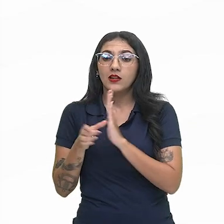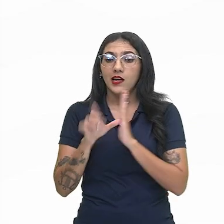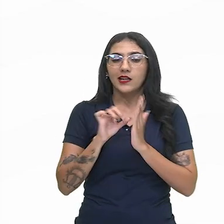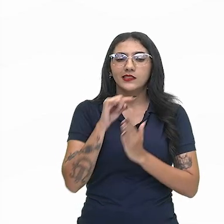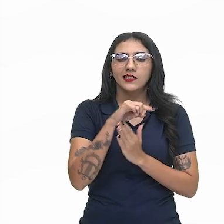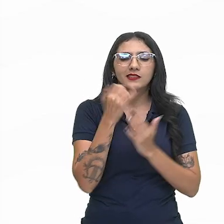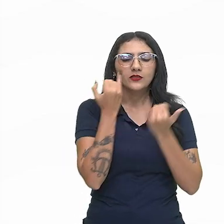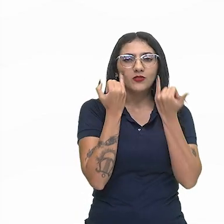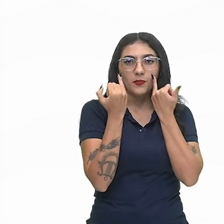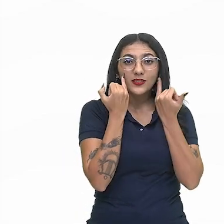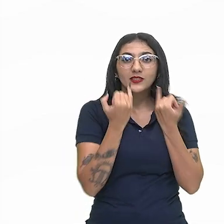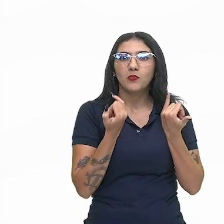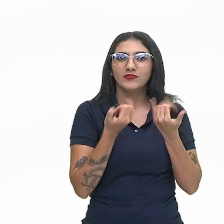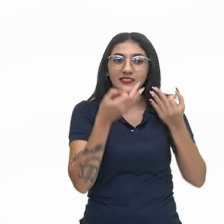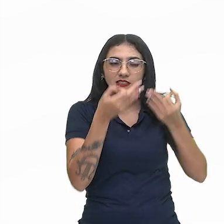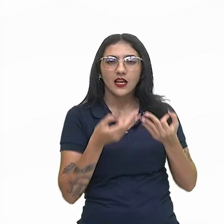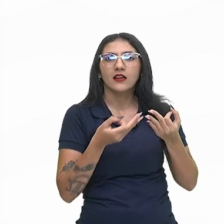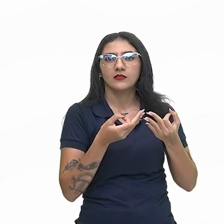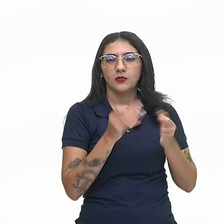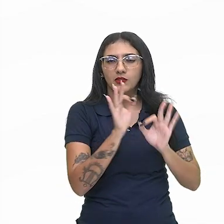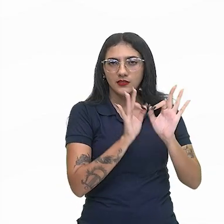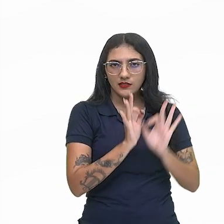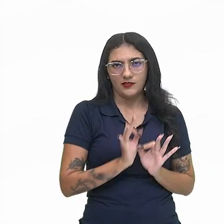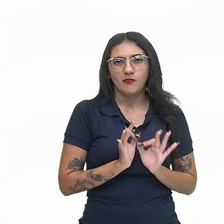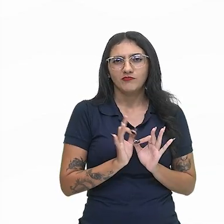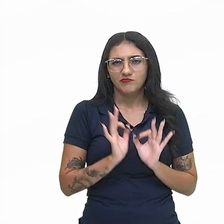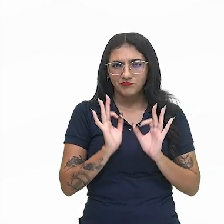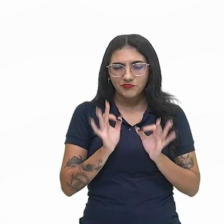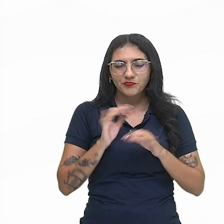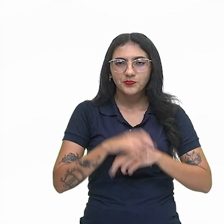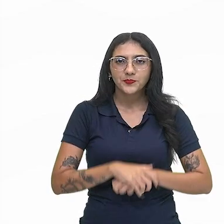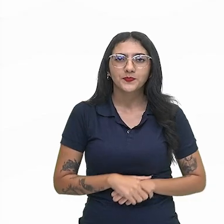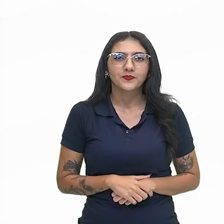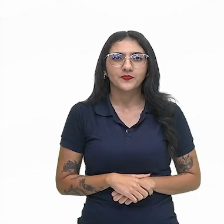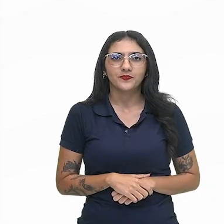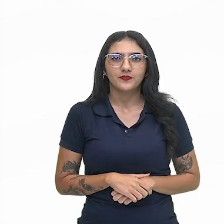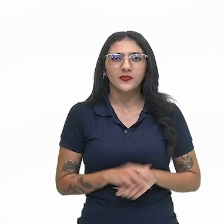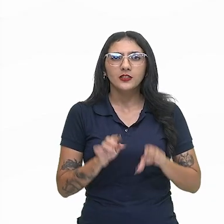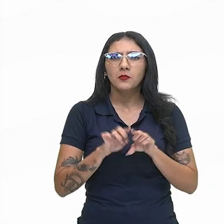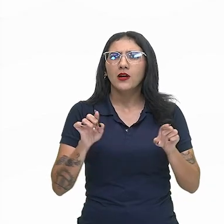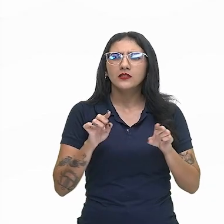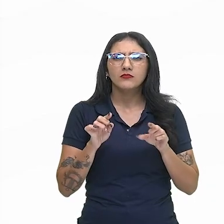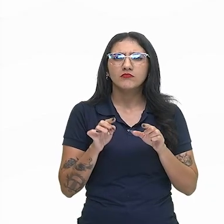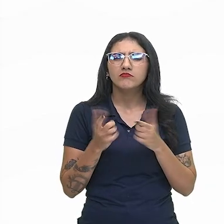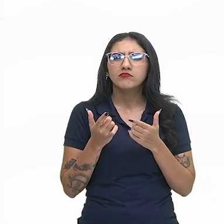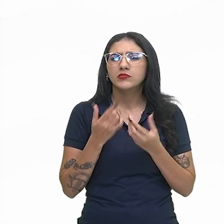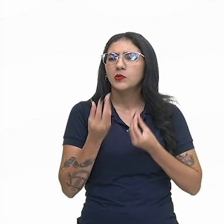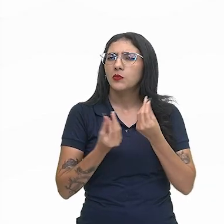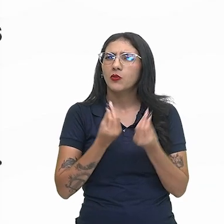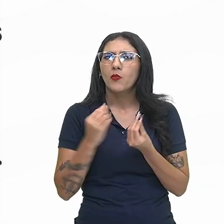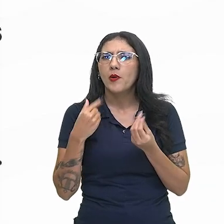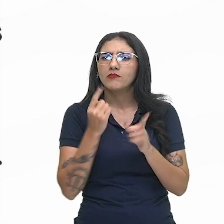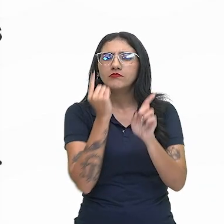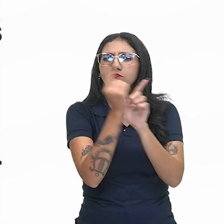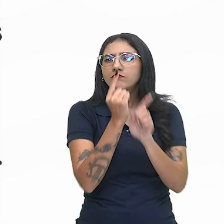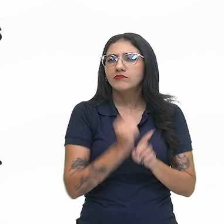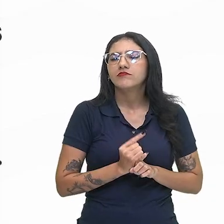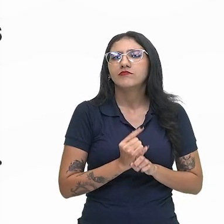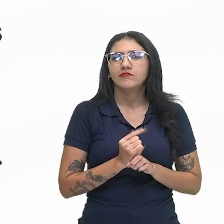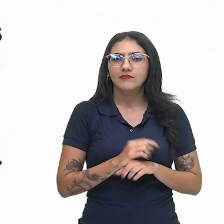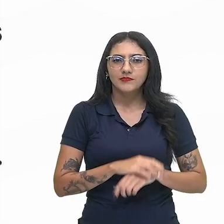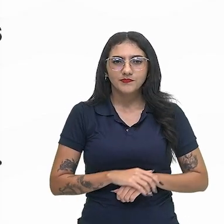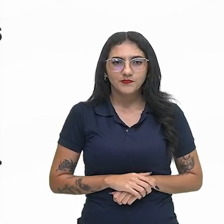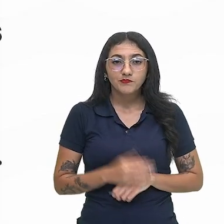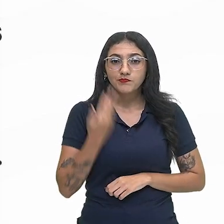sejam relevantes. Perfeito? Está claro? E onde que eu vou encontrar esses dados e esses índices? Olha